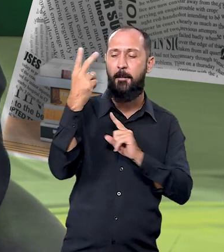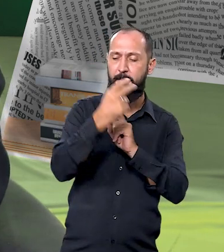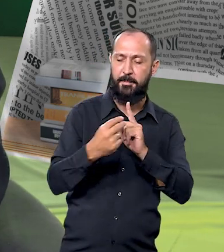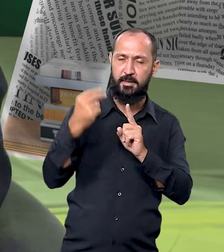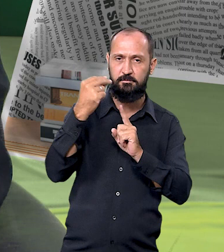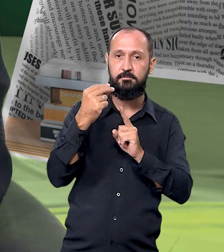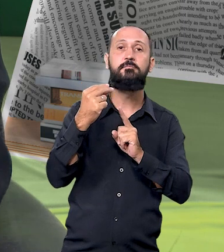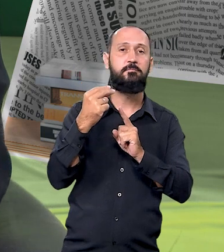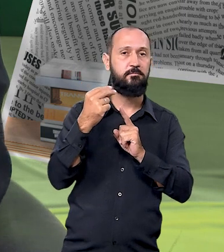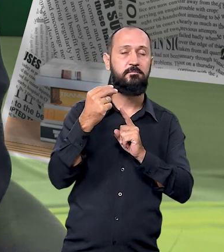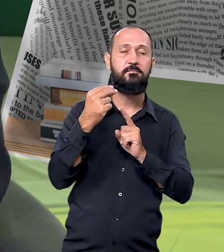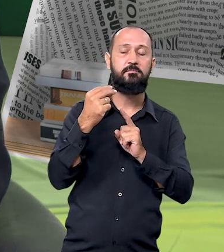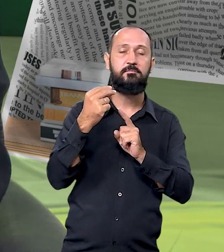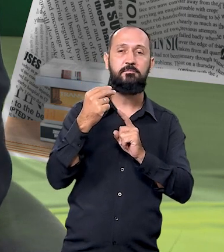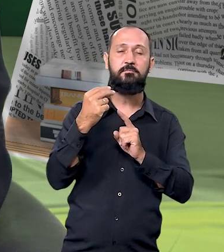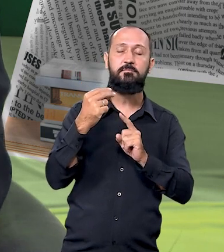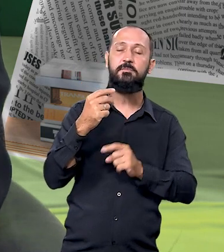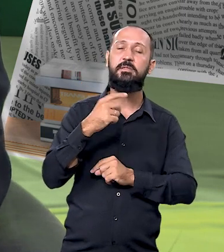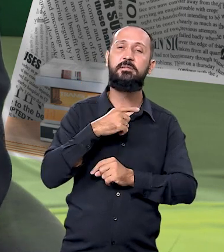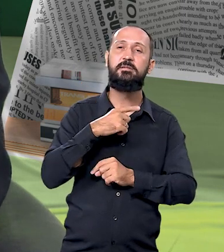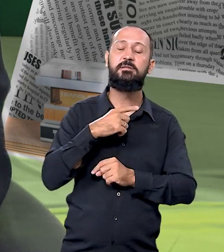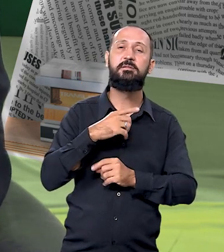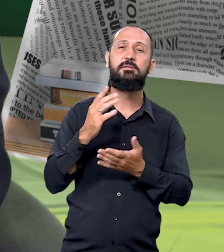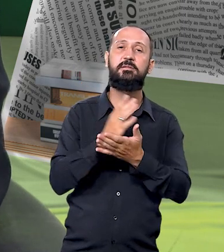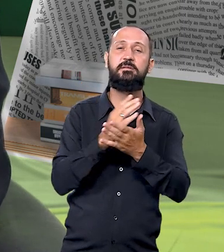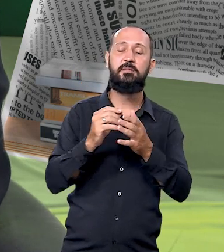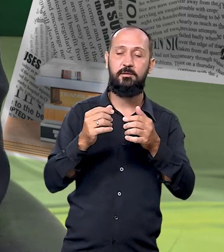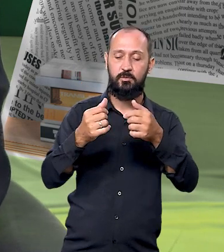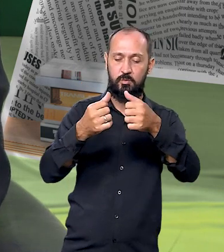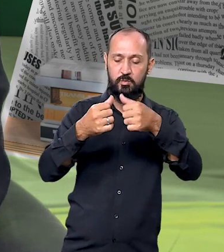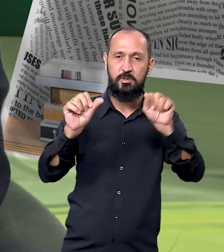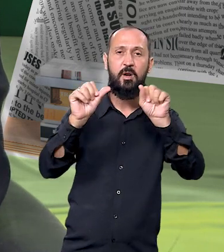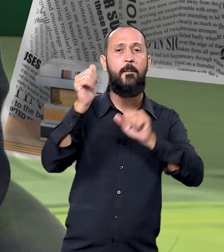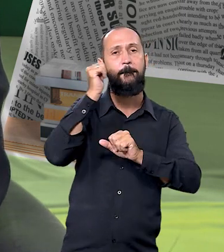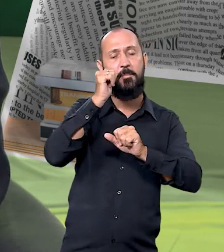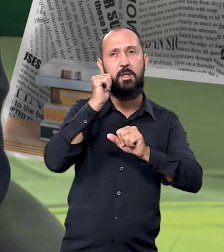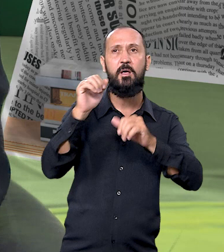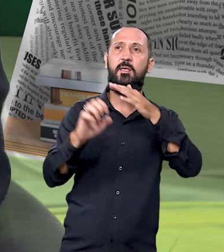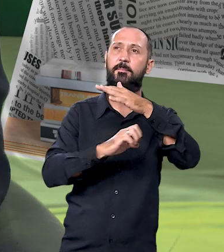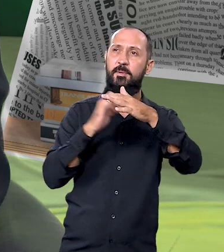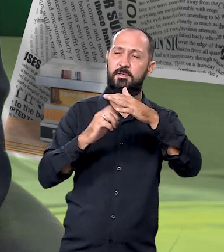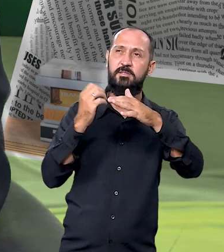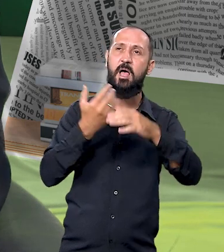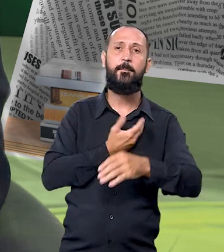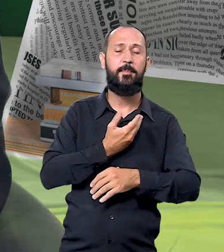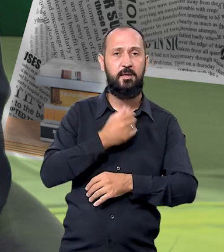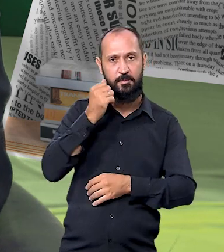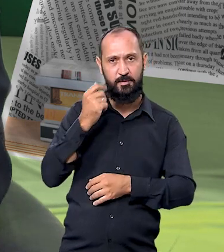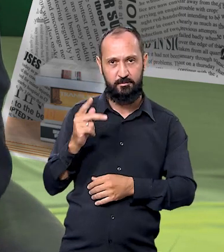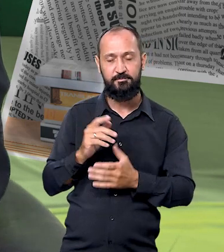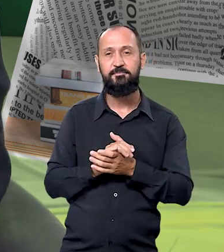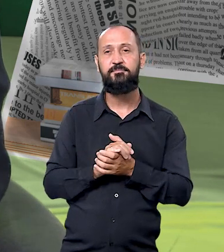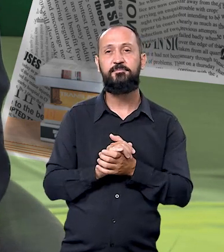ao assédio, nós temos um selo Mulher Empresa Amiga da